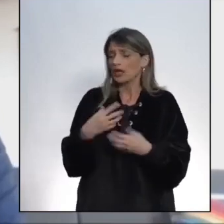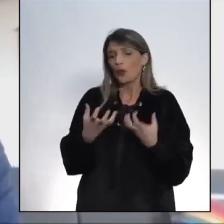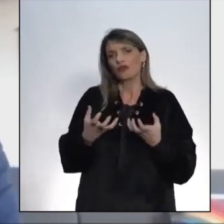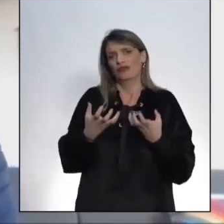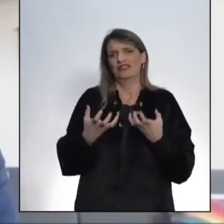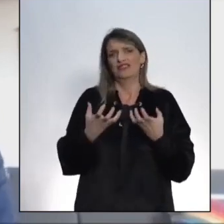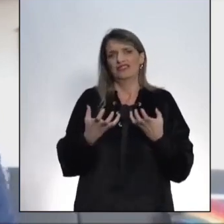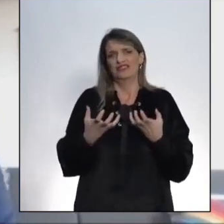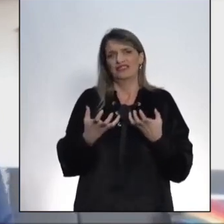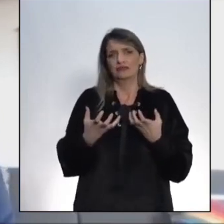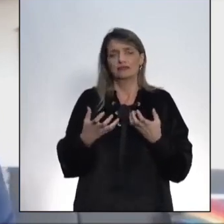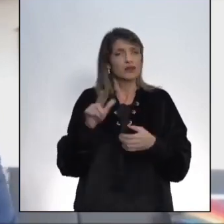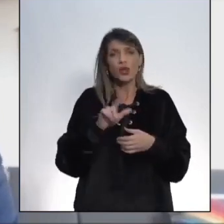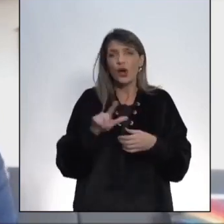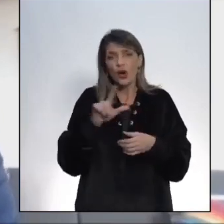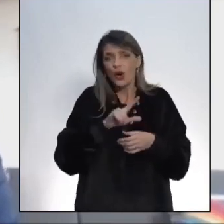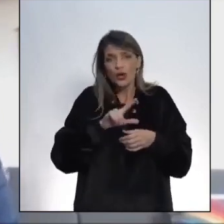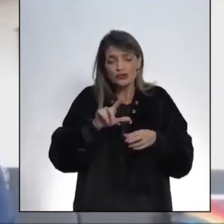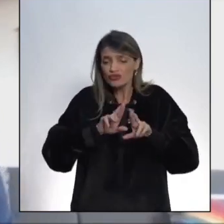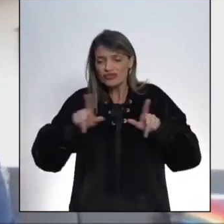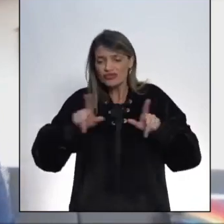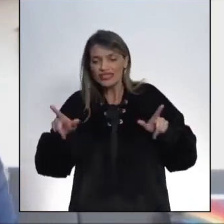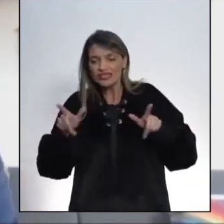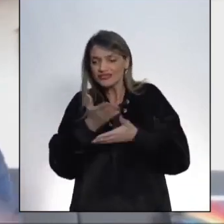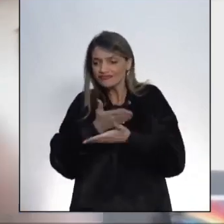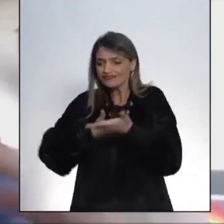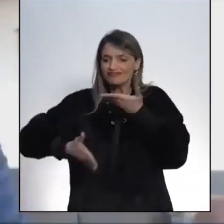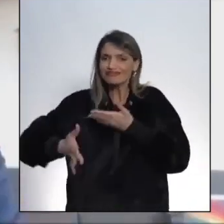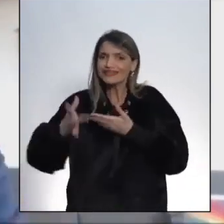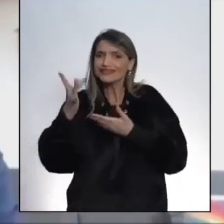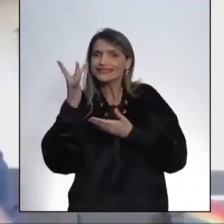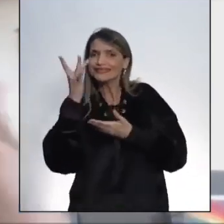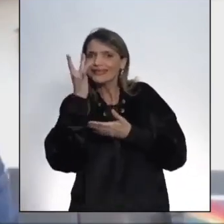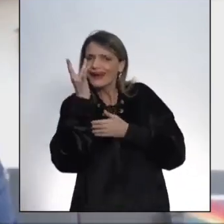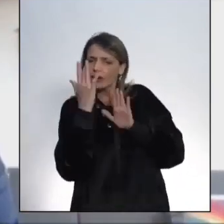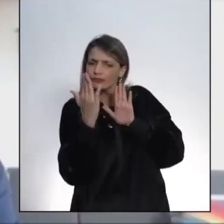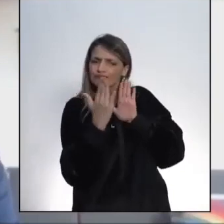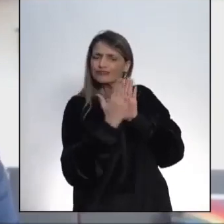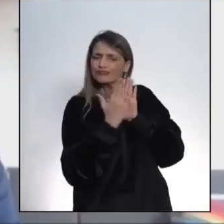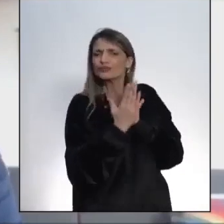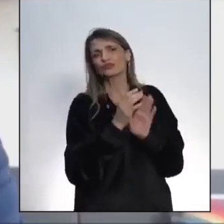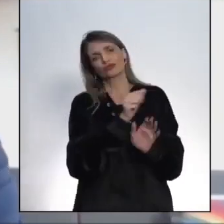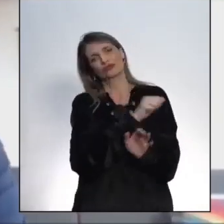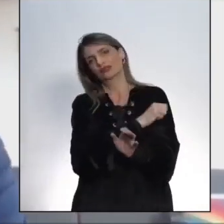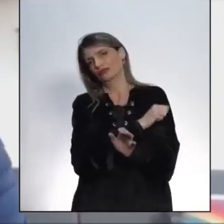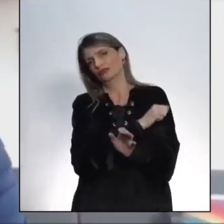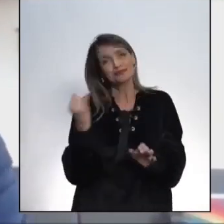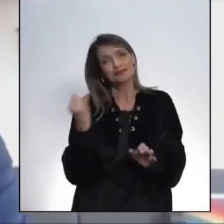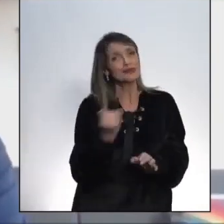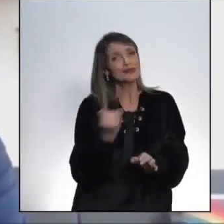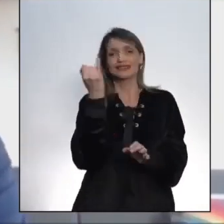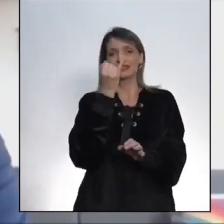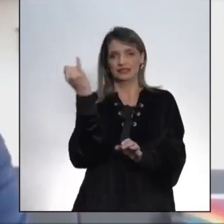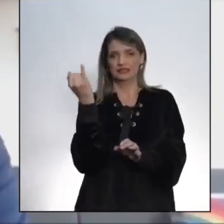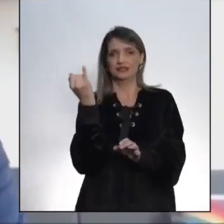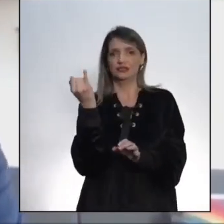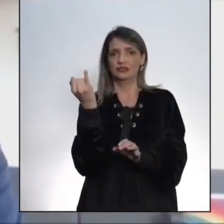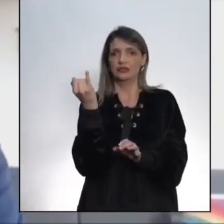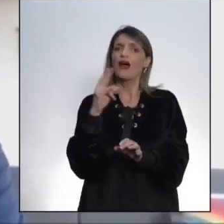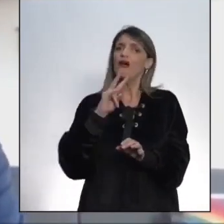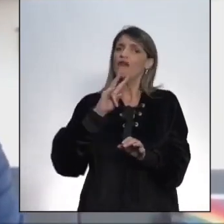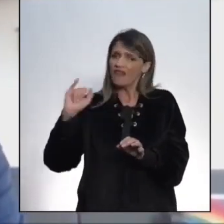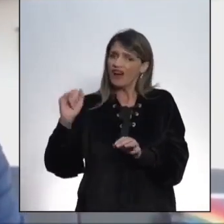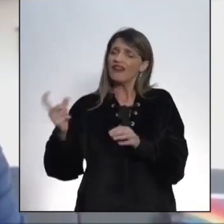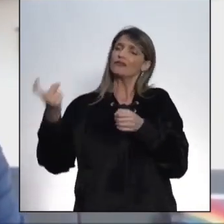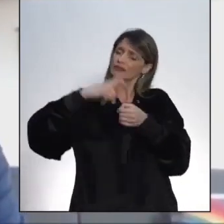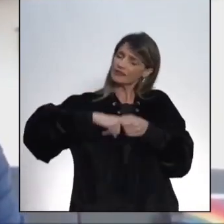A interação é fundamental, a interação ao vivo, a gente está lá junto com os alunos é fundamental. Isso vai voltar, né? Acho que essa